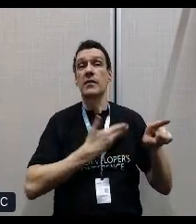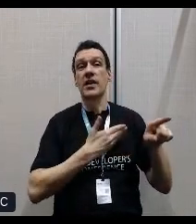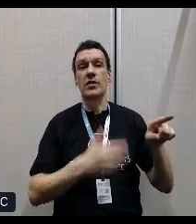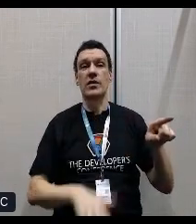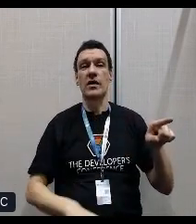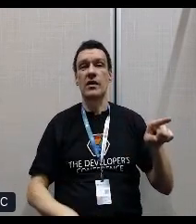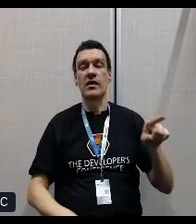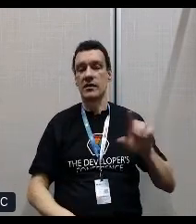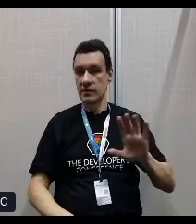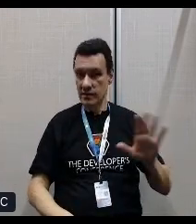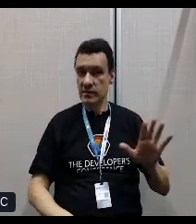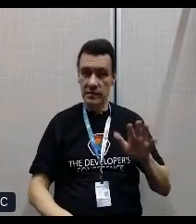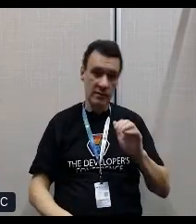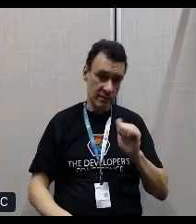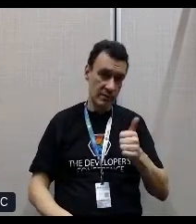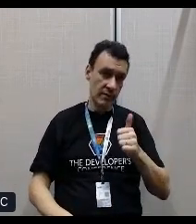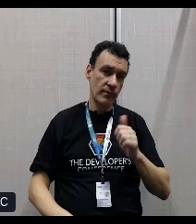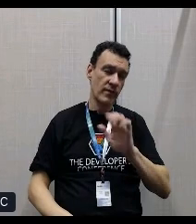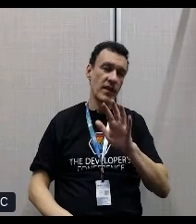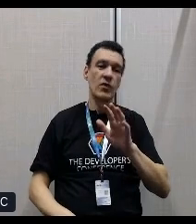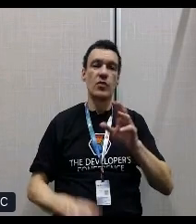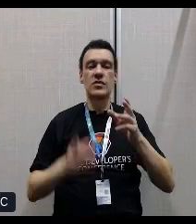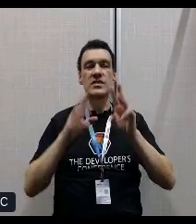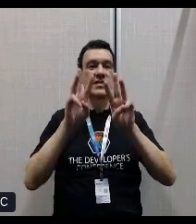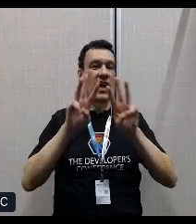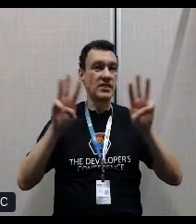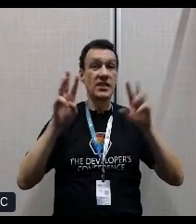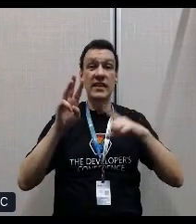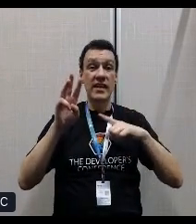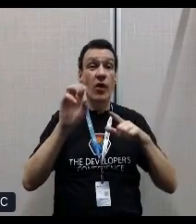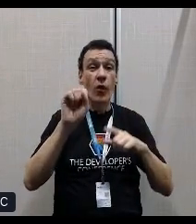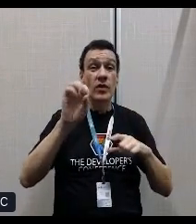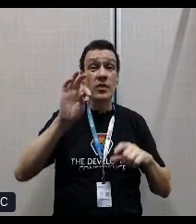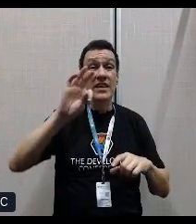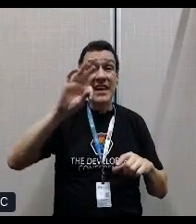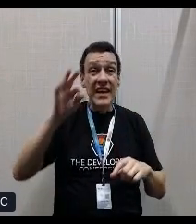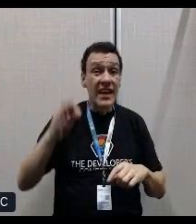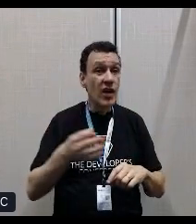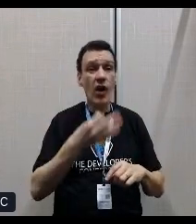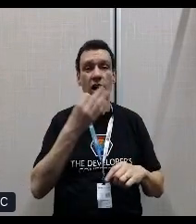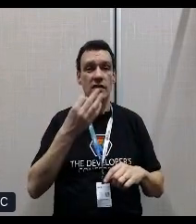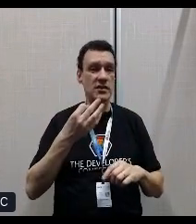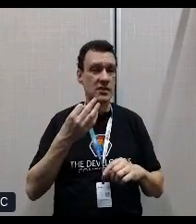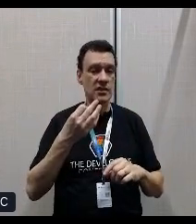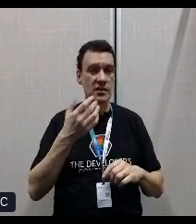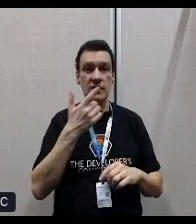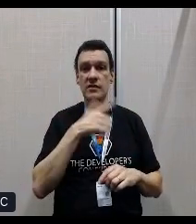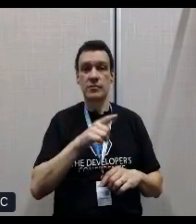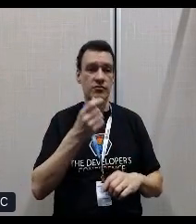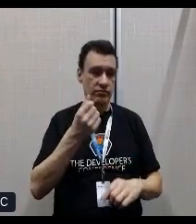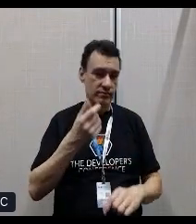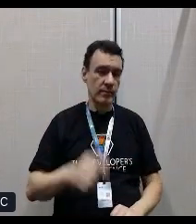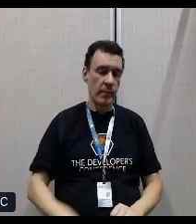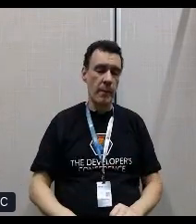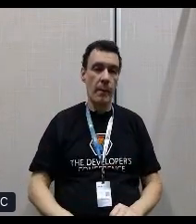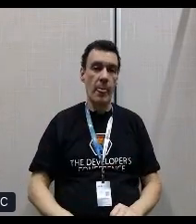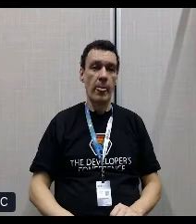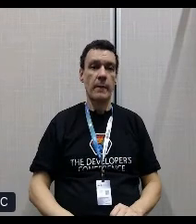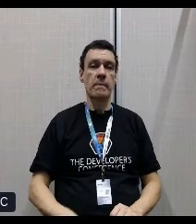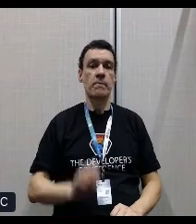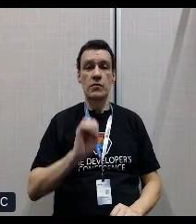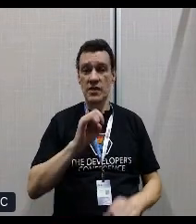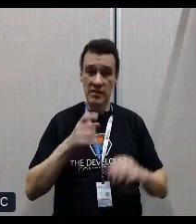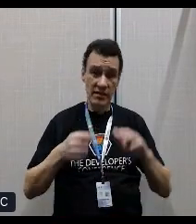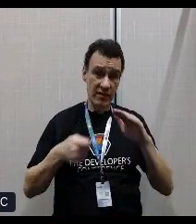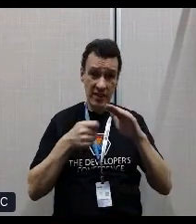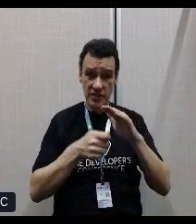slide que está aqui agora tem 8 trilhões, o mercado em expansão. Passando o slide, tem investir em acessibilidade garante uma vantagem estratégica